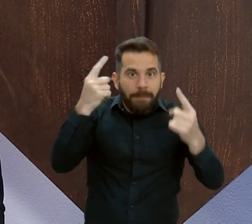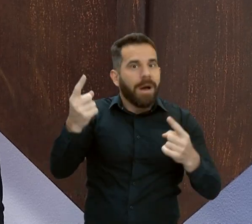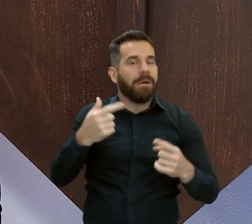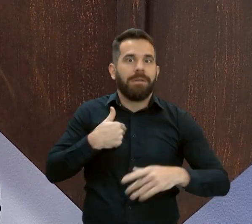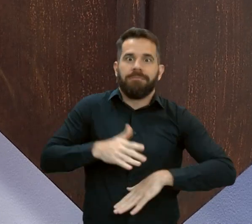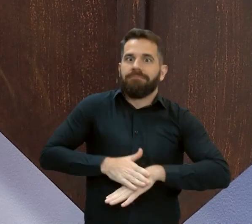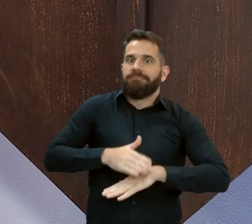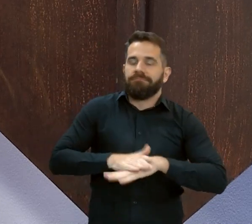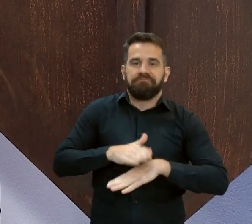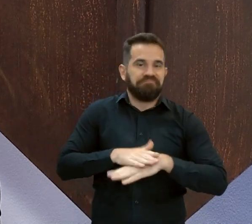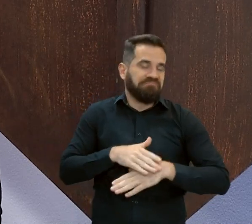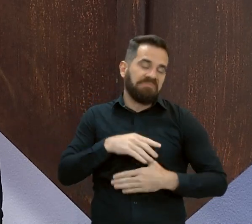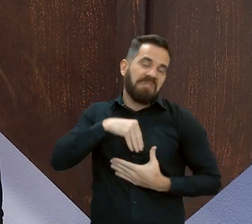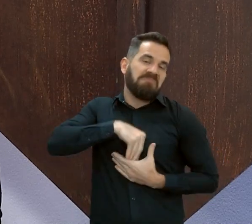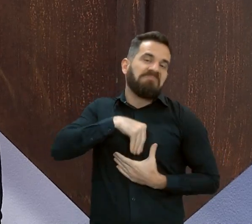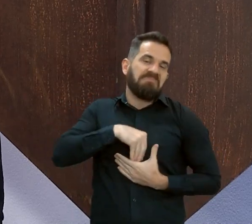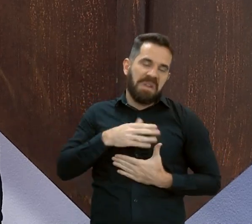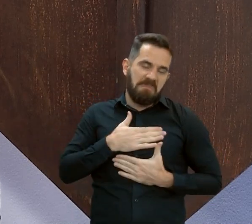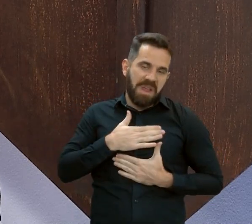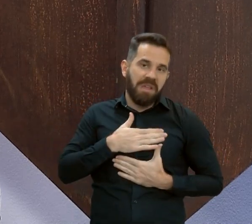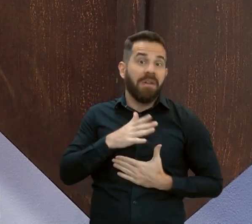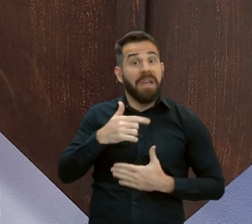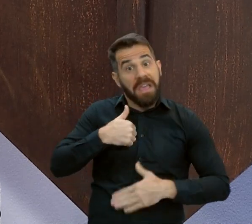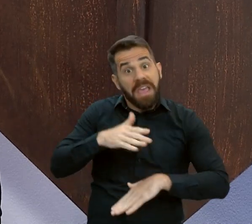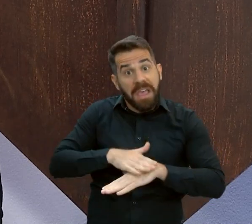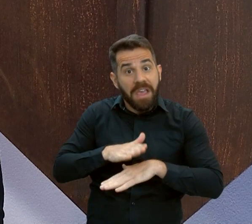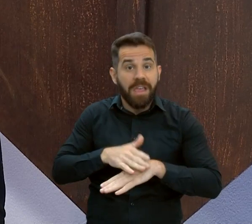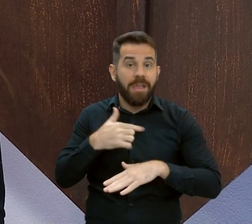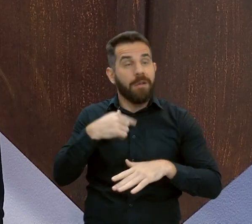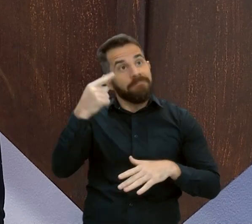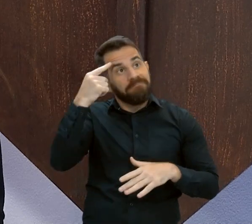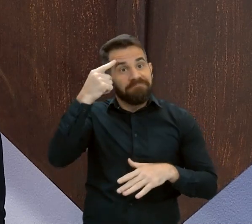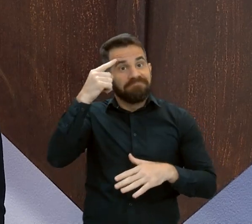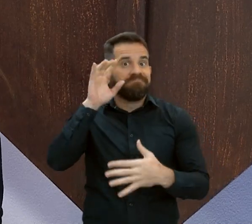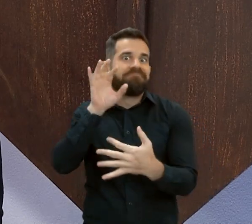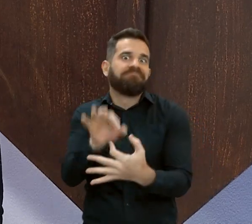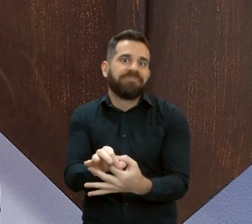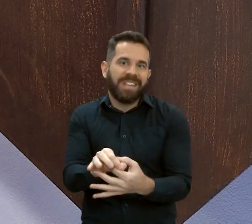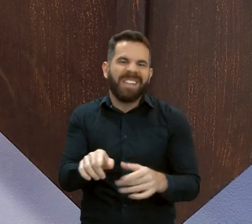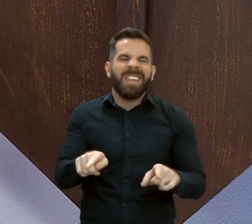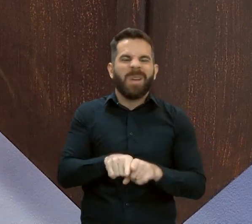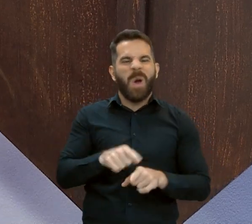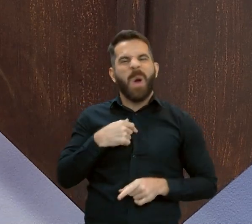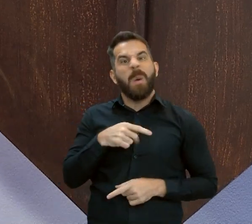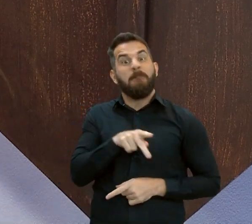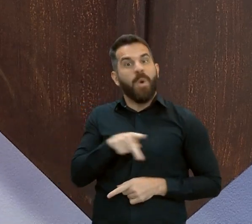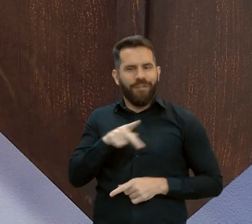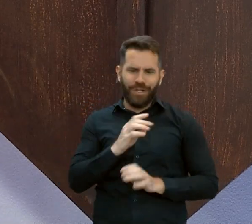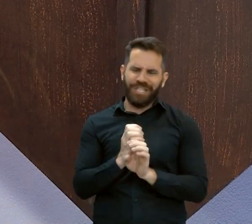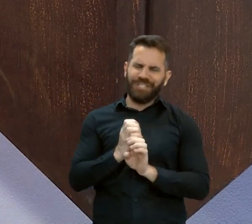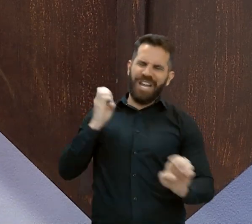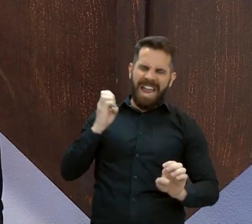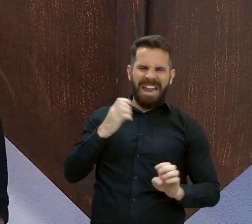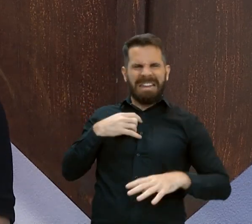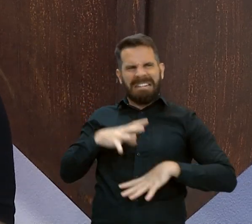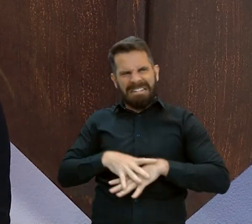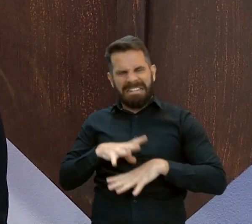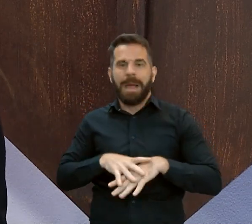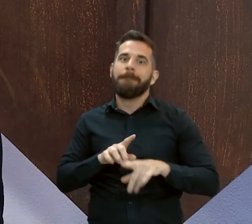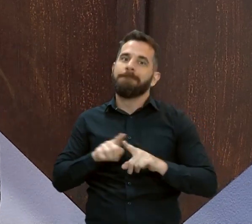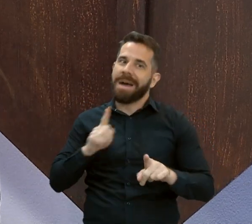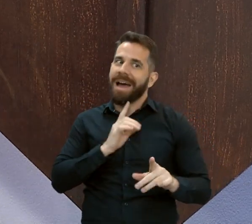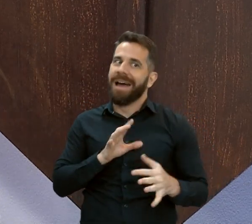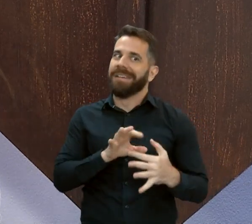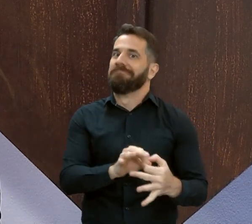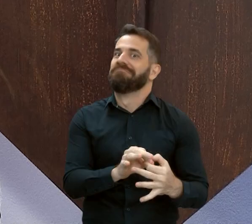essa vocação e eu acabei, né, produzindo algumas coisas nesse sentido, né? Então, é aquele professor de engenharia, mas também com o pezinho nas artes.